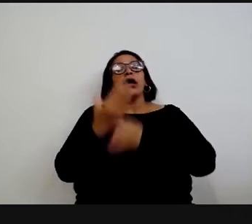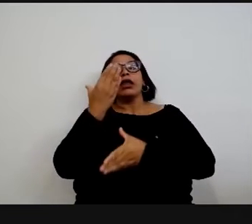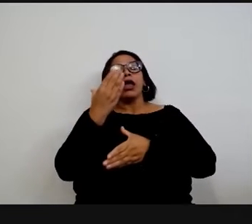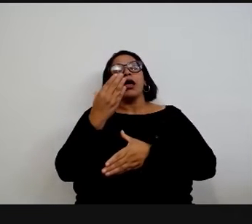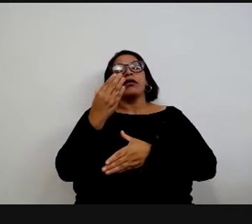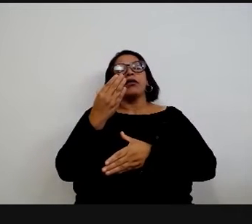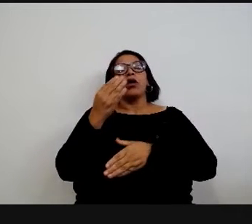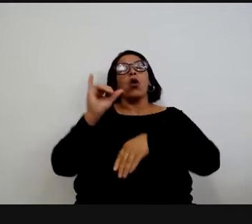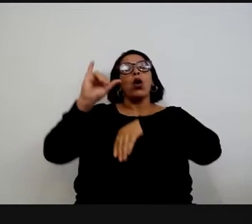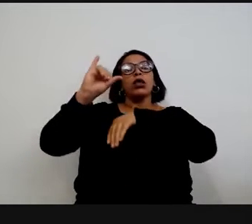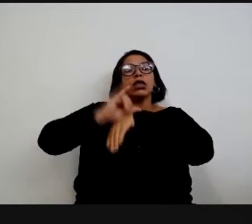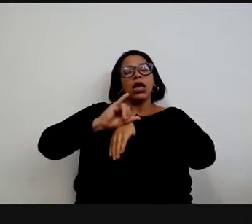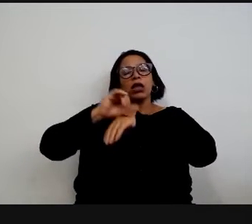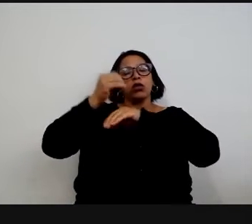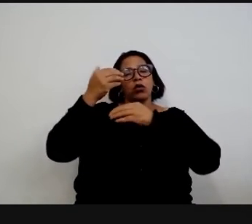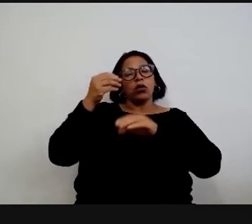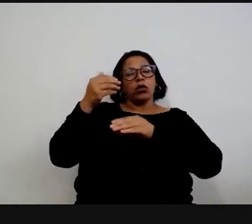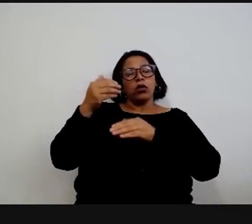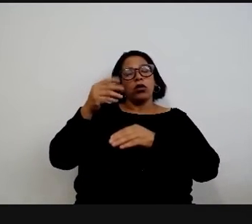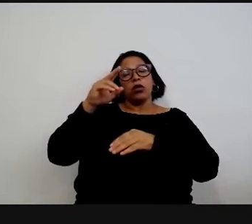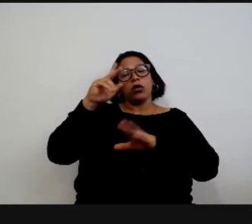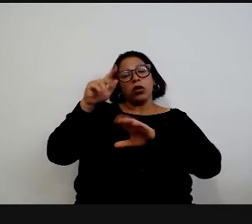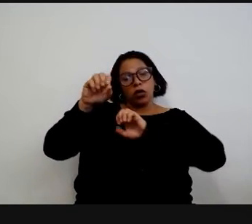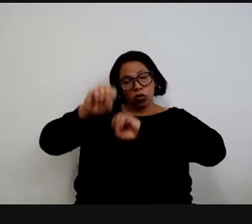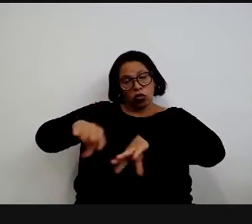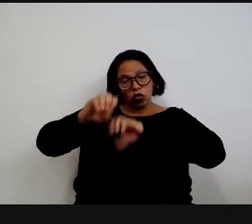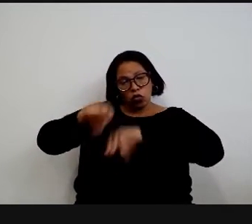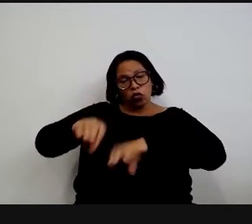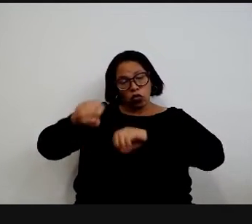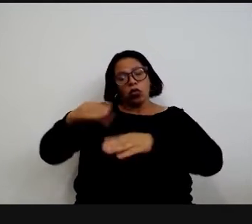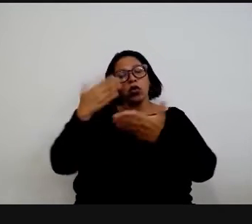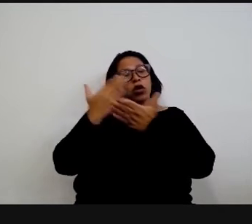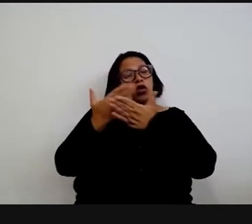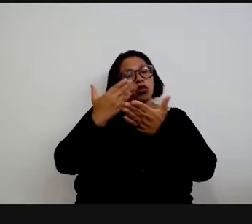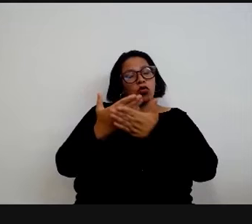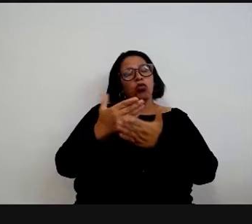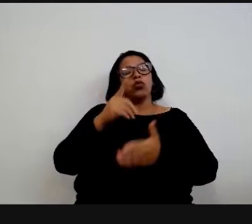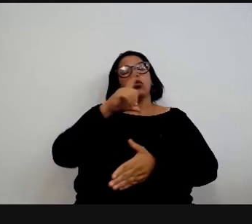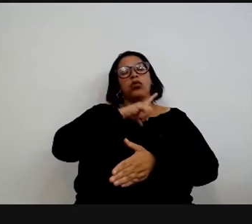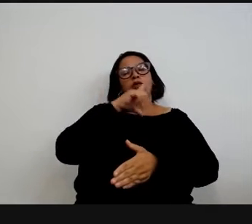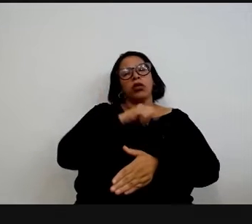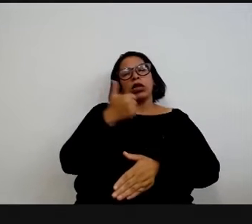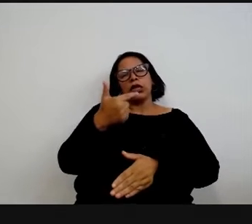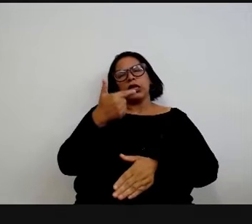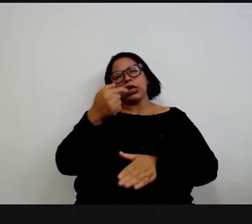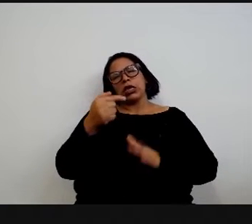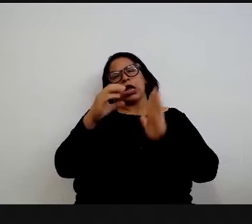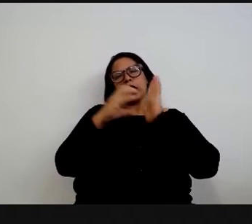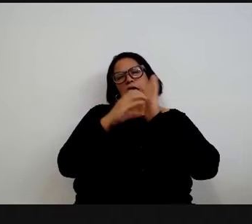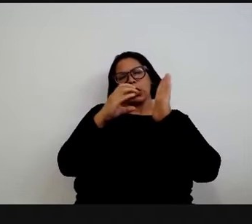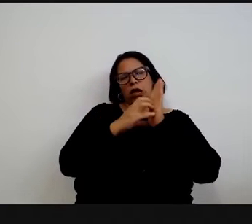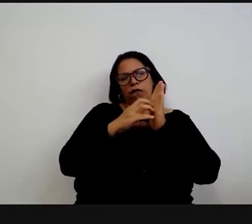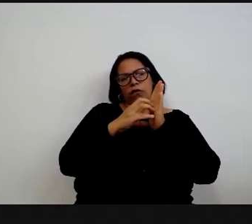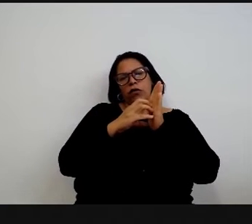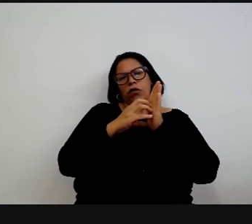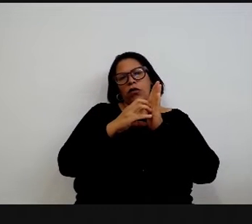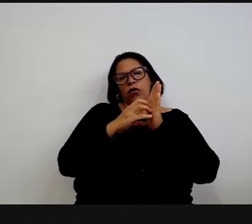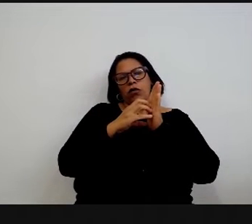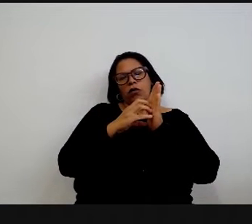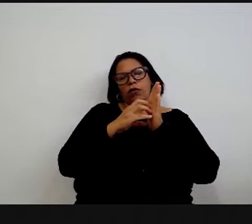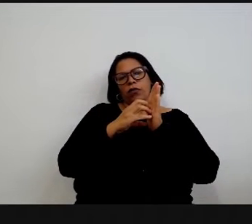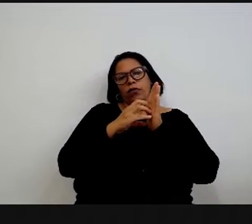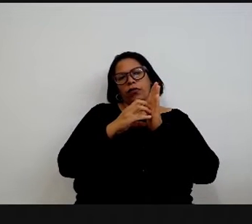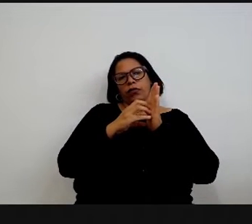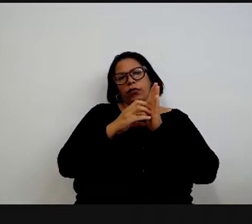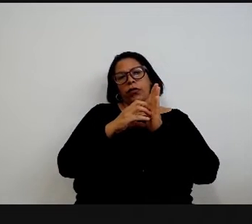do Centro de Altos Estudos, né? Esse Centro de Altos Estudos é formado por 17 pessoas